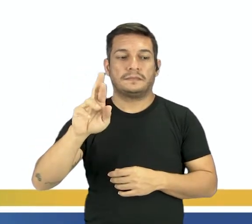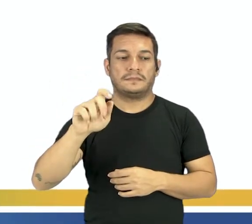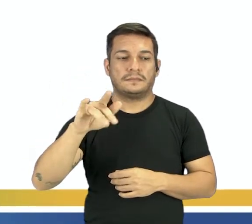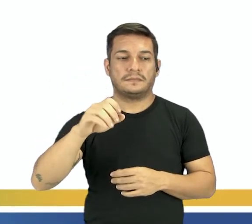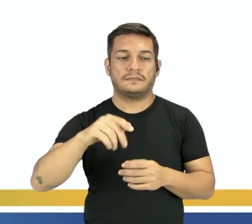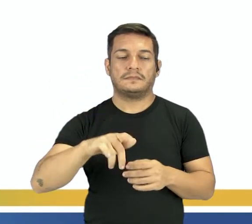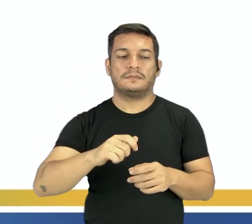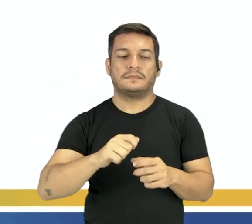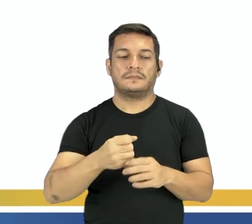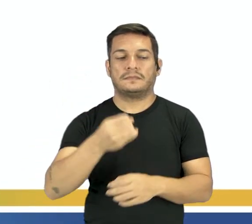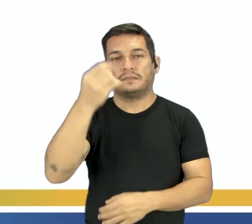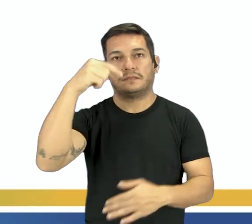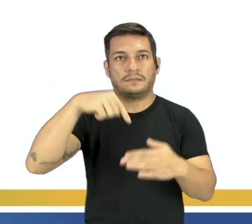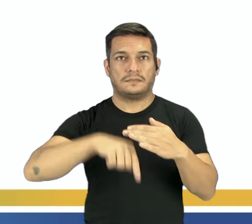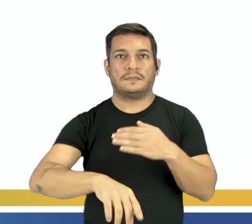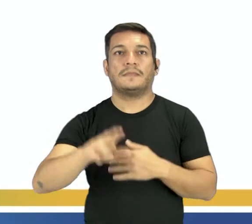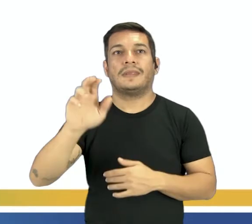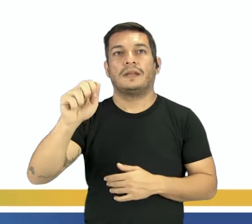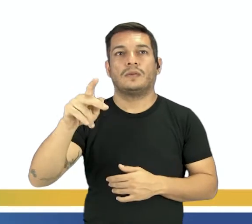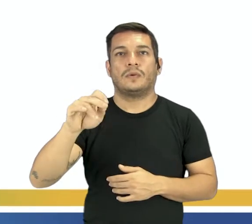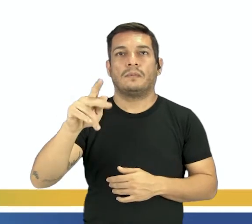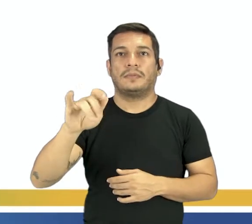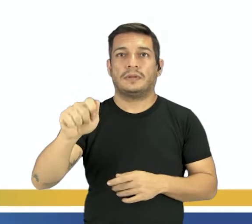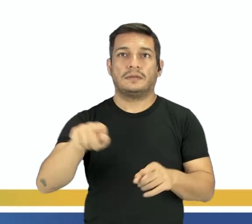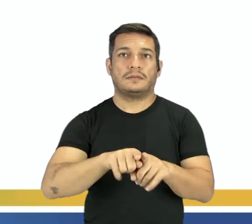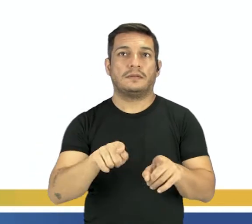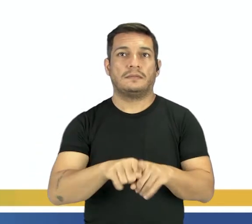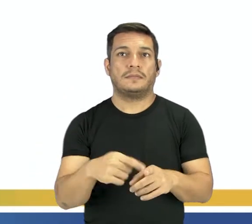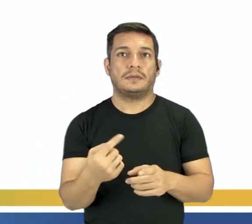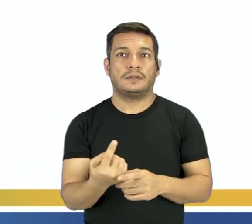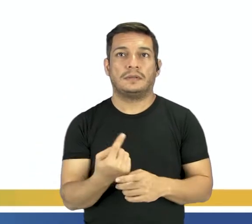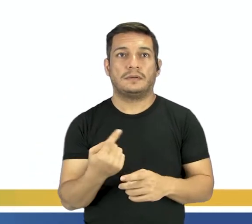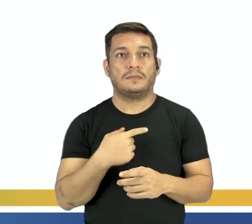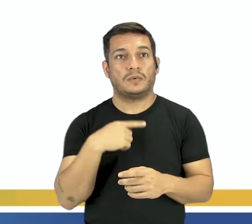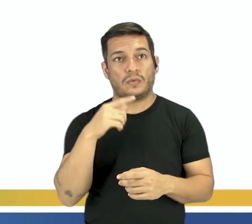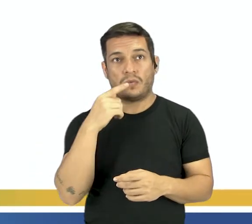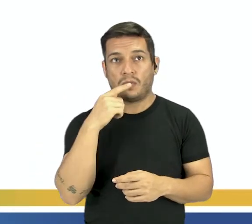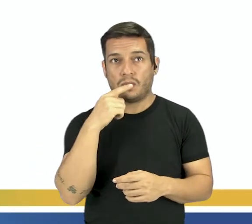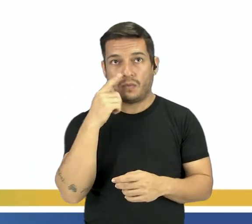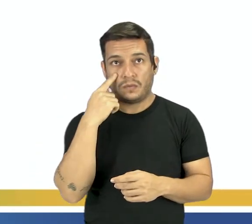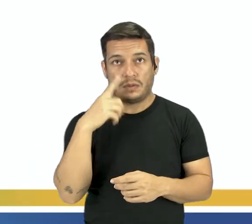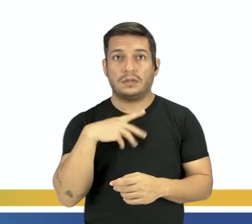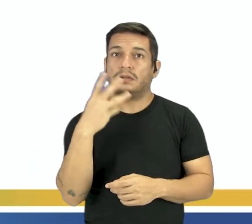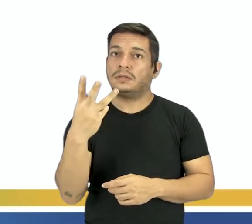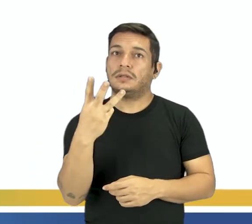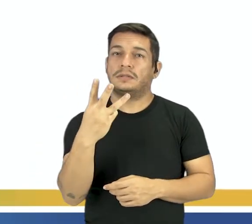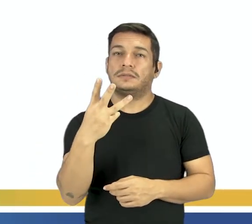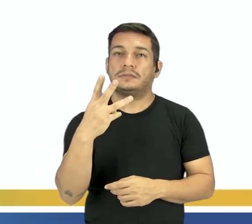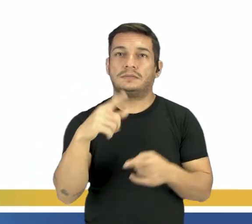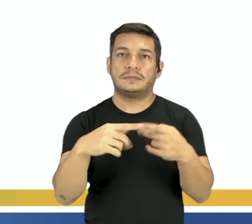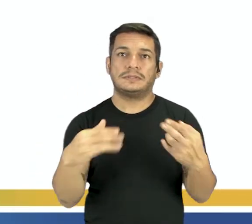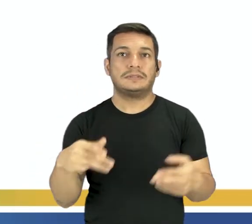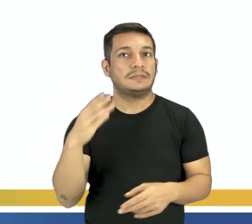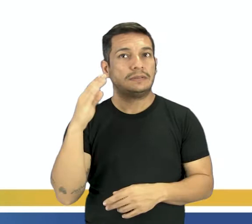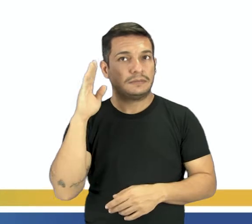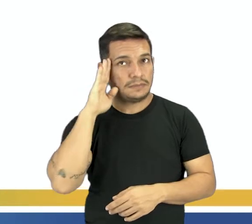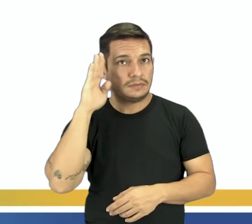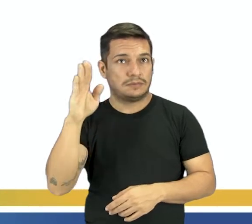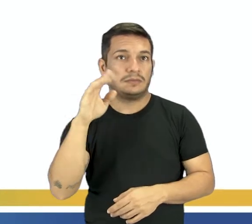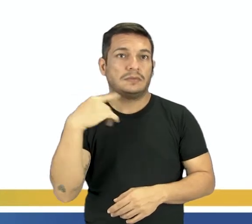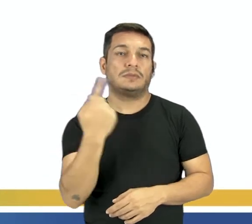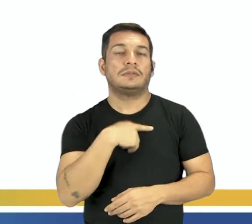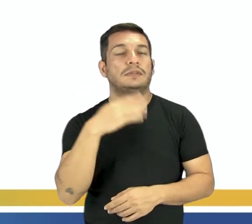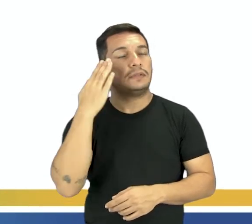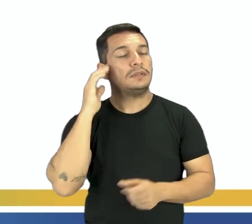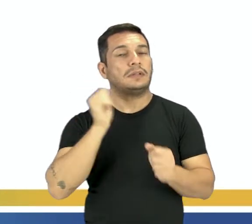também conhecido como canópia, de um gerador elétrico por corrente alternada, tem 3 peças essenciais que a gente vai entender a funcionalidade de